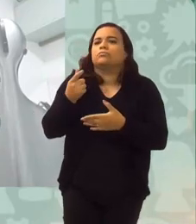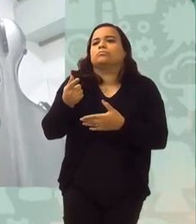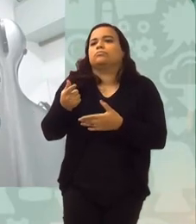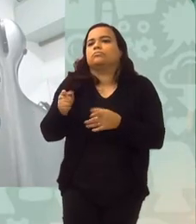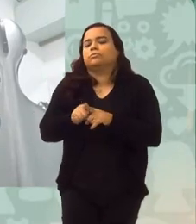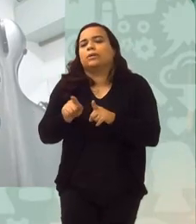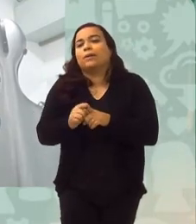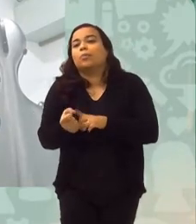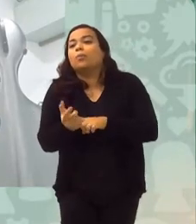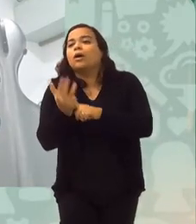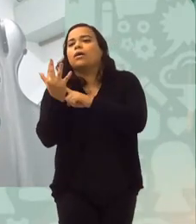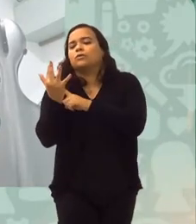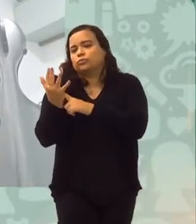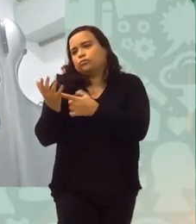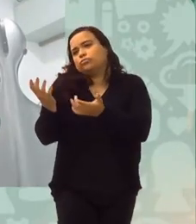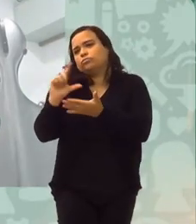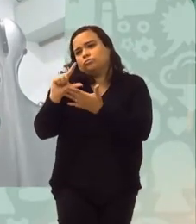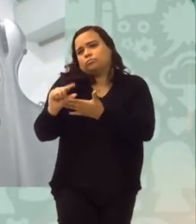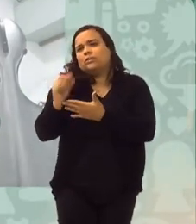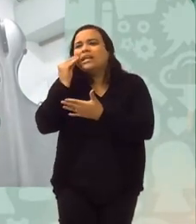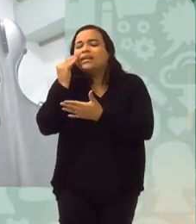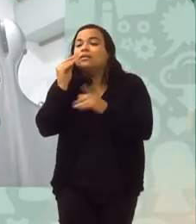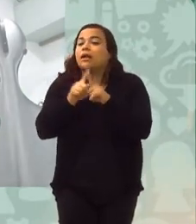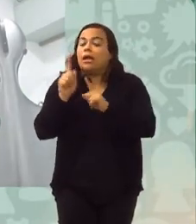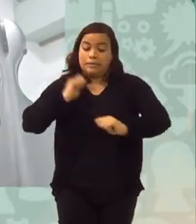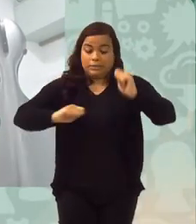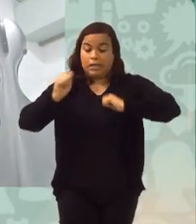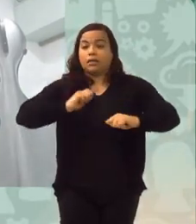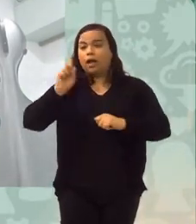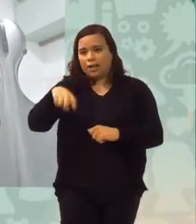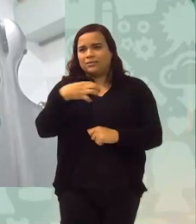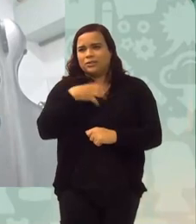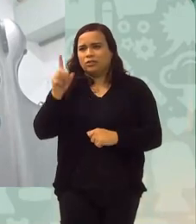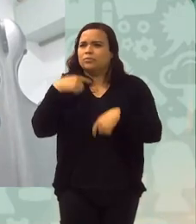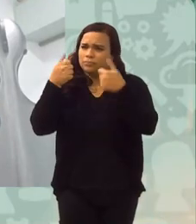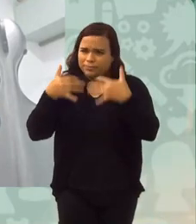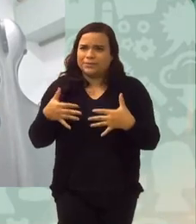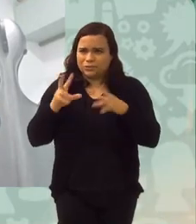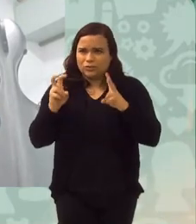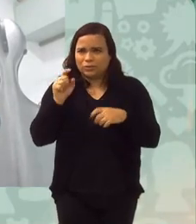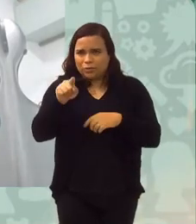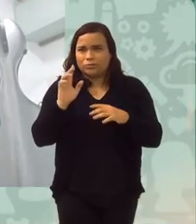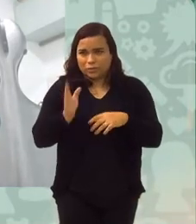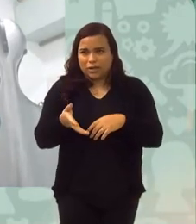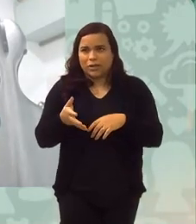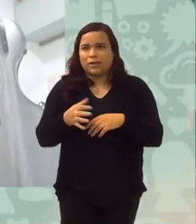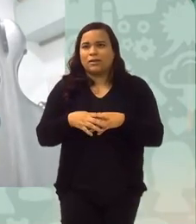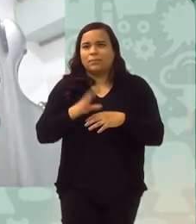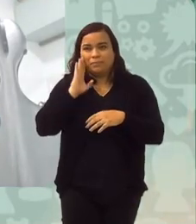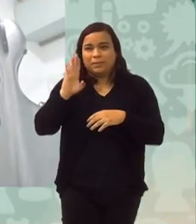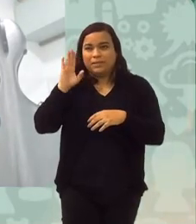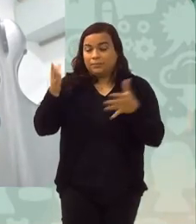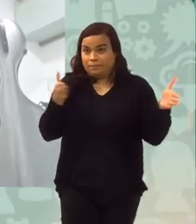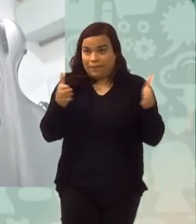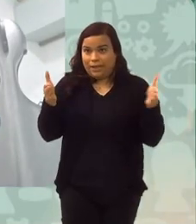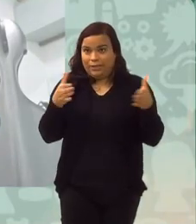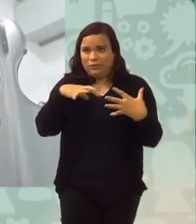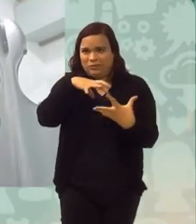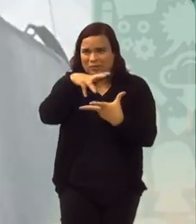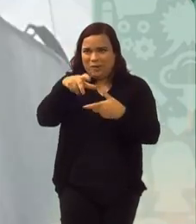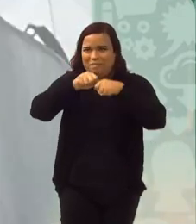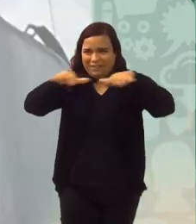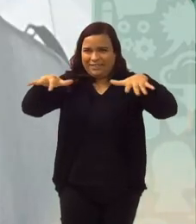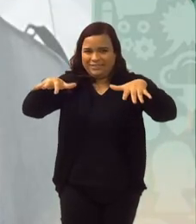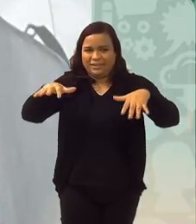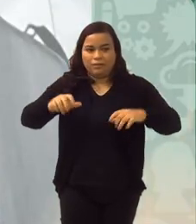diminuir o tempo de uso, né? A dosagem. Por exemplo, a ansiedade, né? Que é um sintoma, né? A gente estava até falando disso